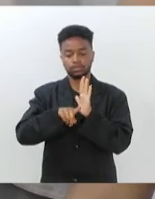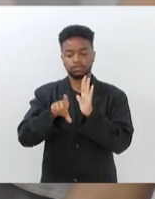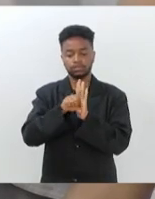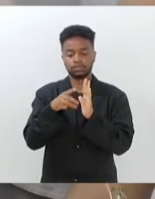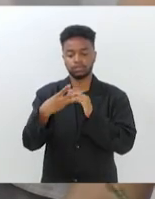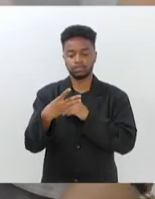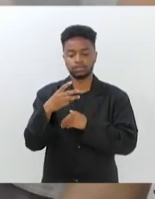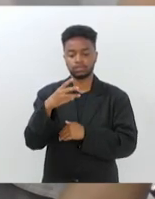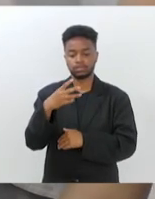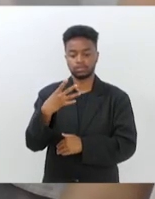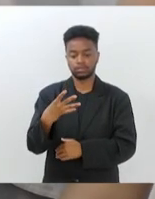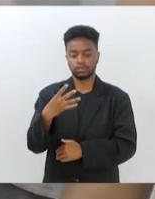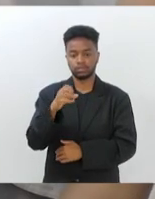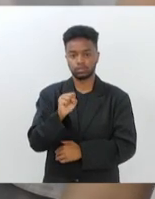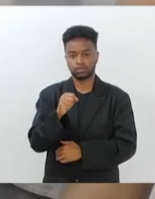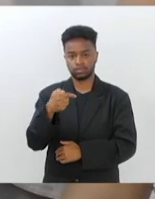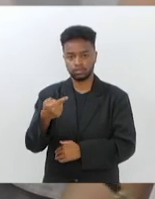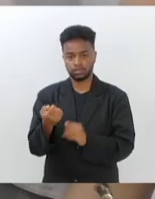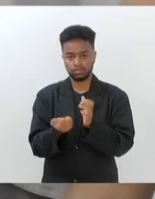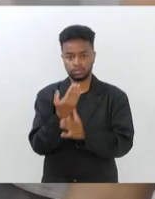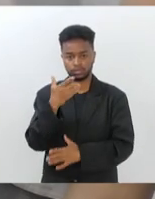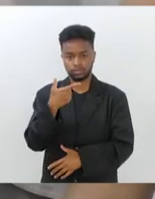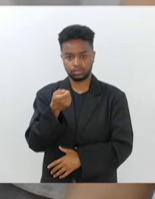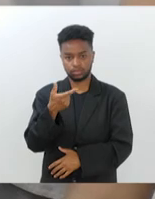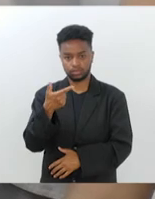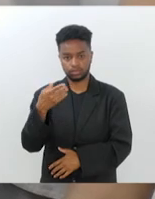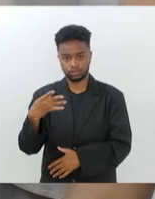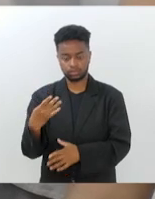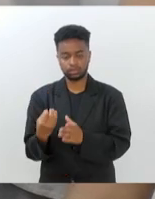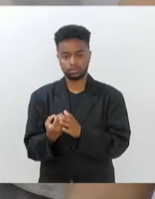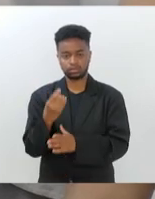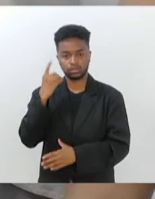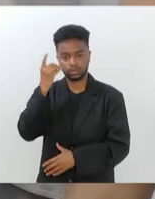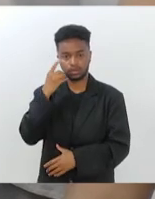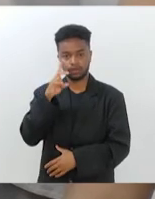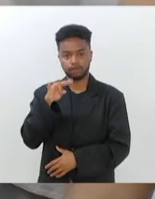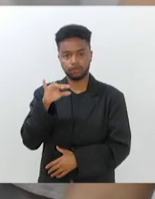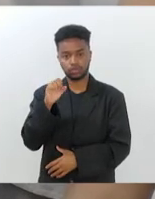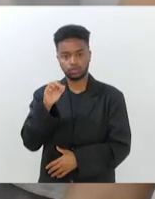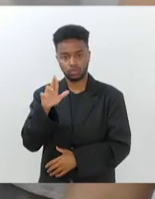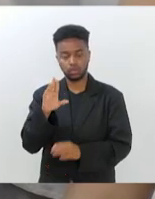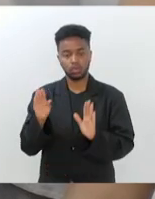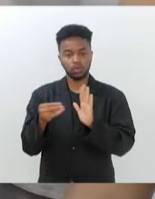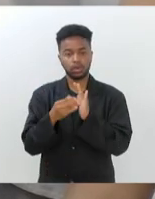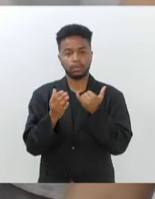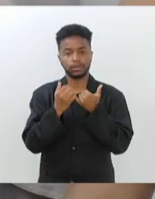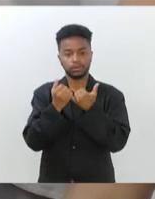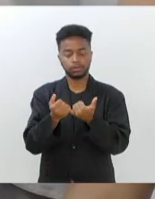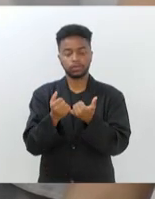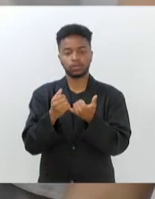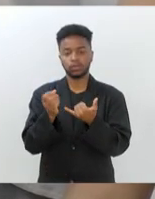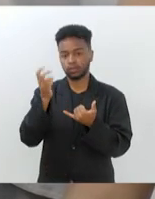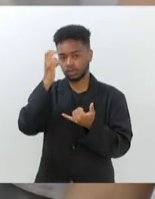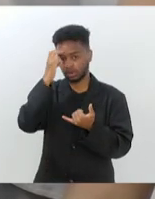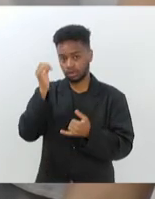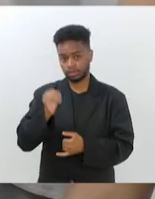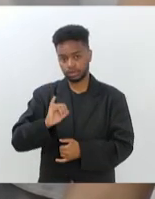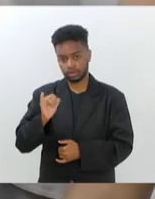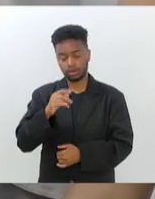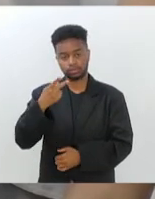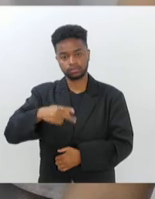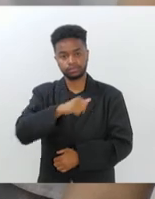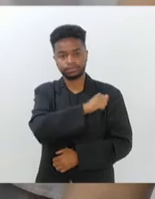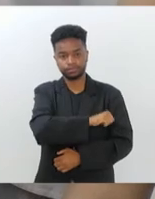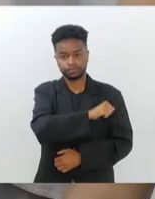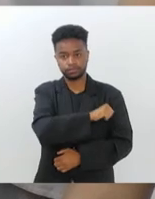3487 de 2024 de autoria do deputado Vittor Júnior que declara como patrimônio cultural e imaterial do Estado do Rio de Janeiro a associação